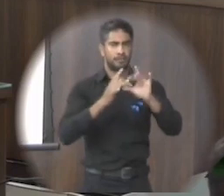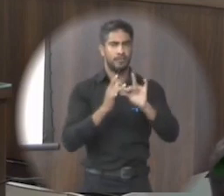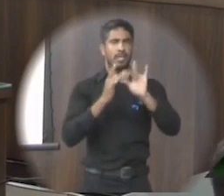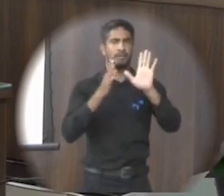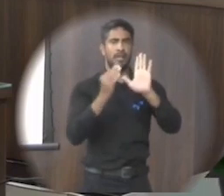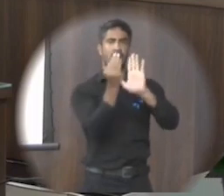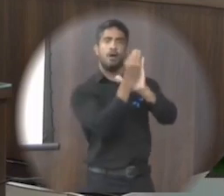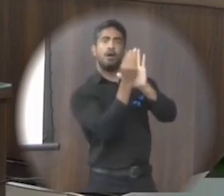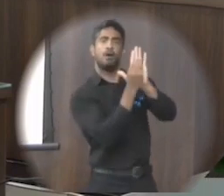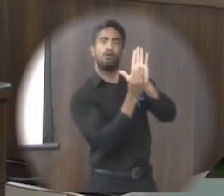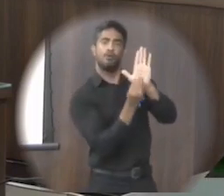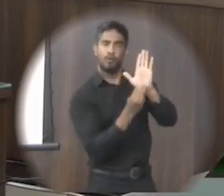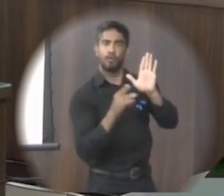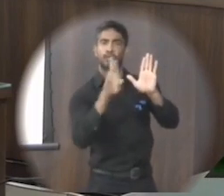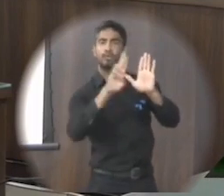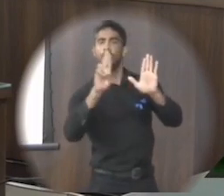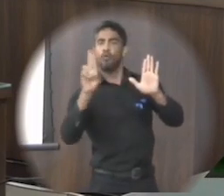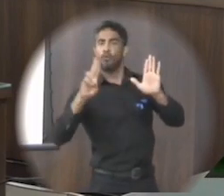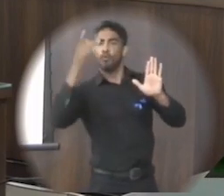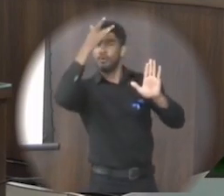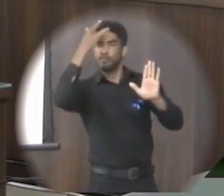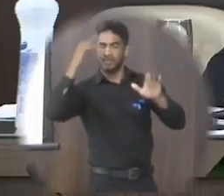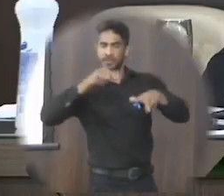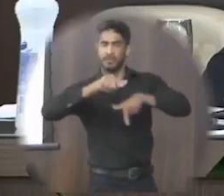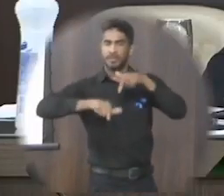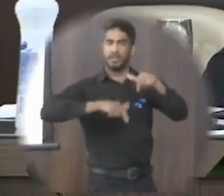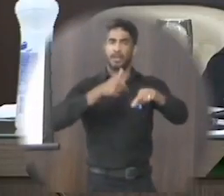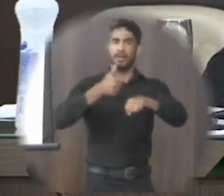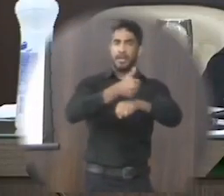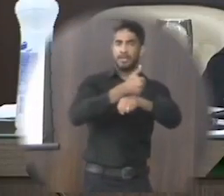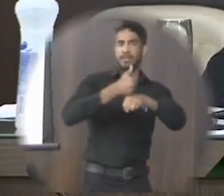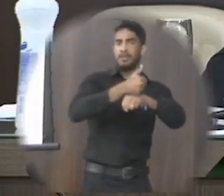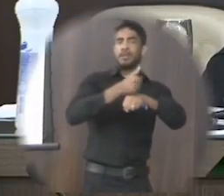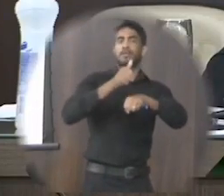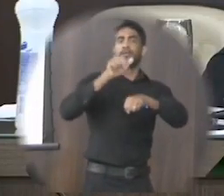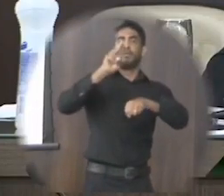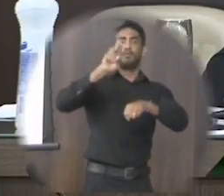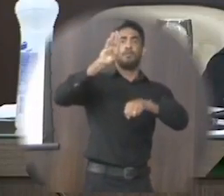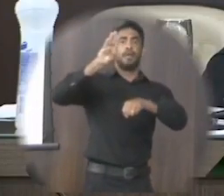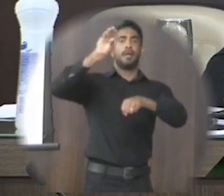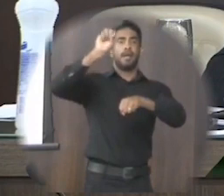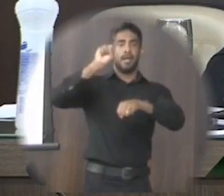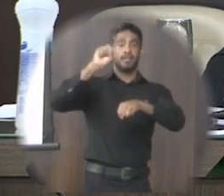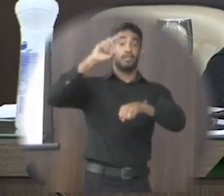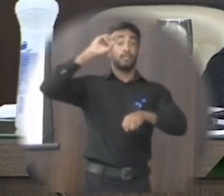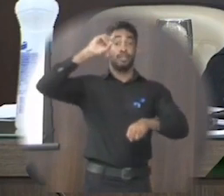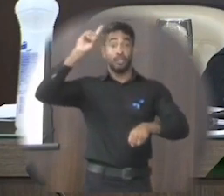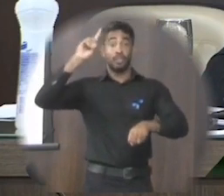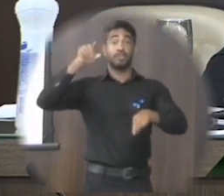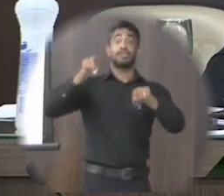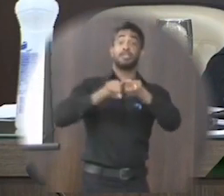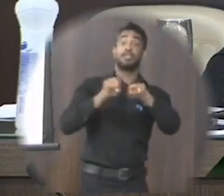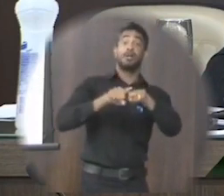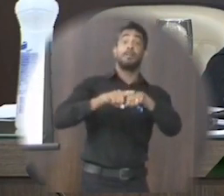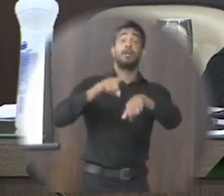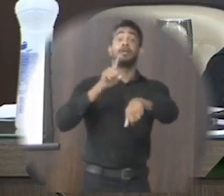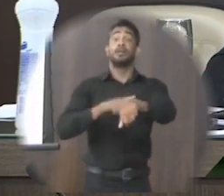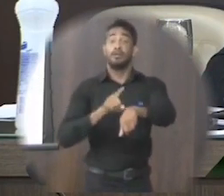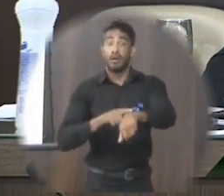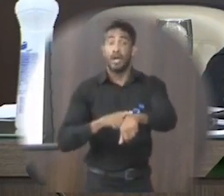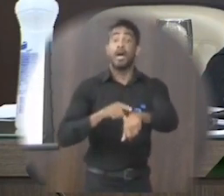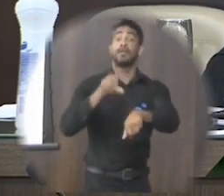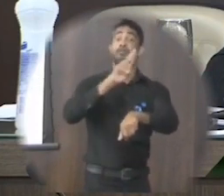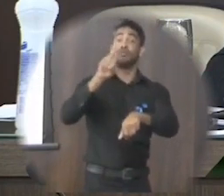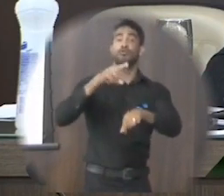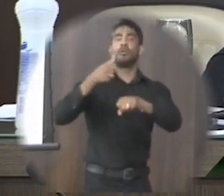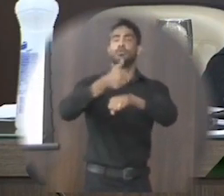os cronogramas com nomes dos atendentes das UBSs, divulgando datas e horários de atendimento, nomes dos profissionais